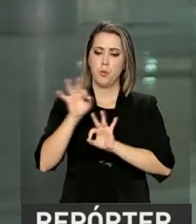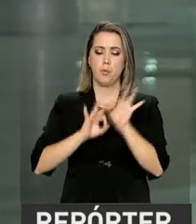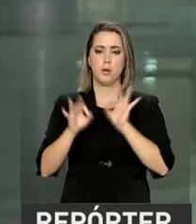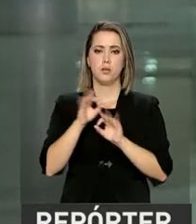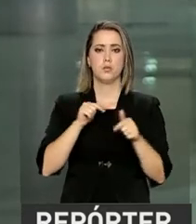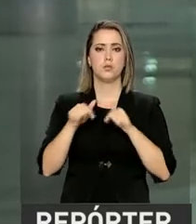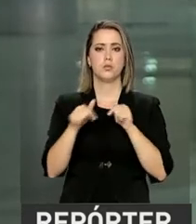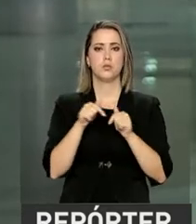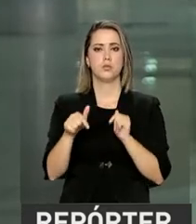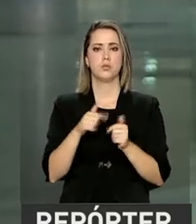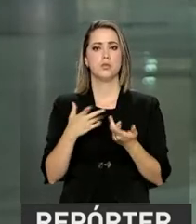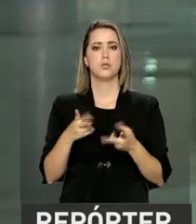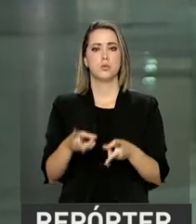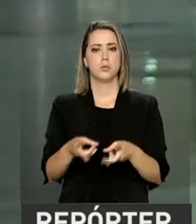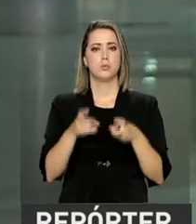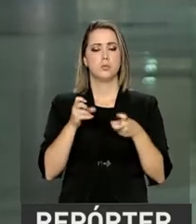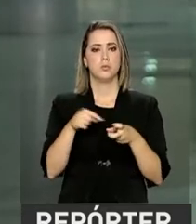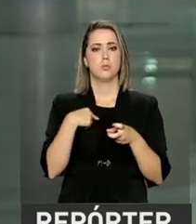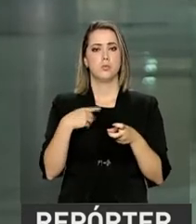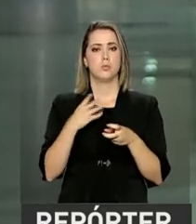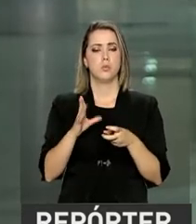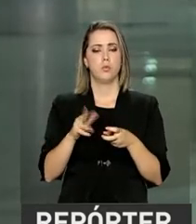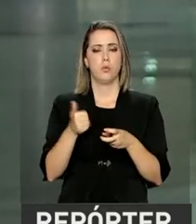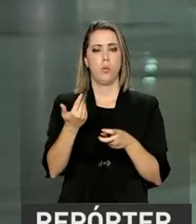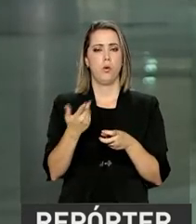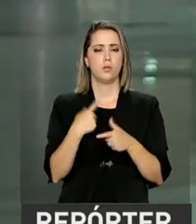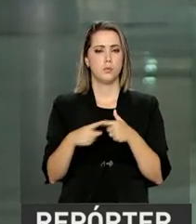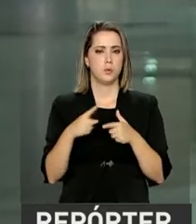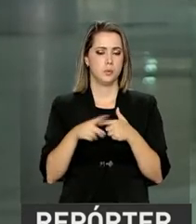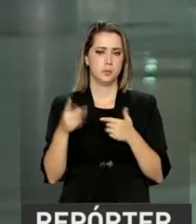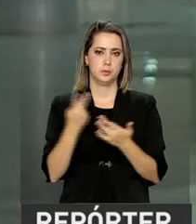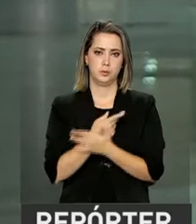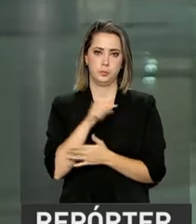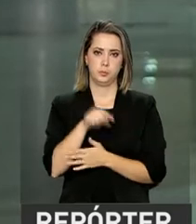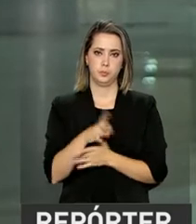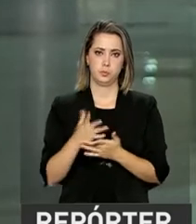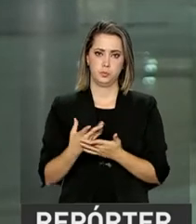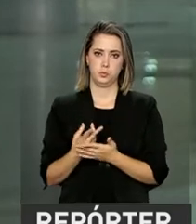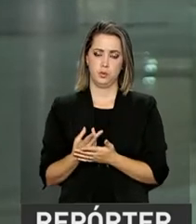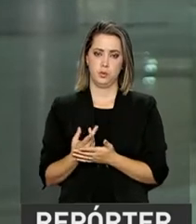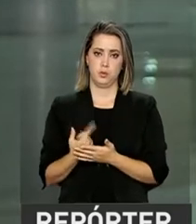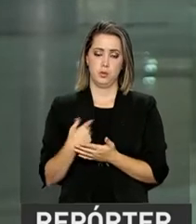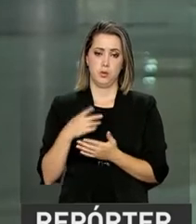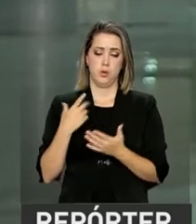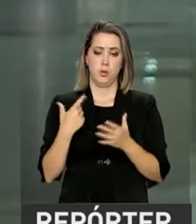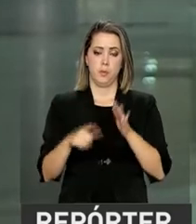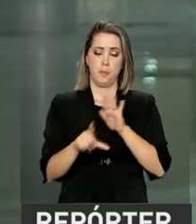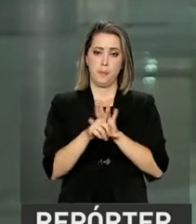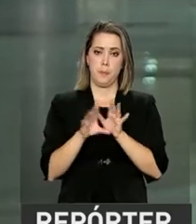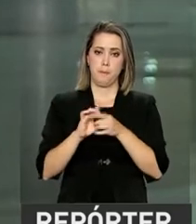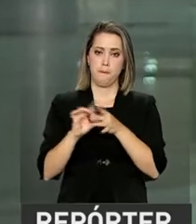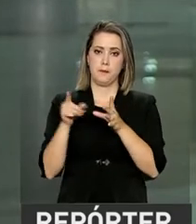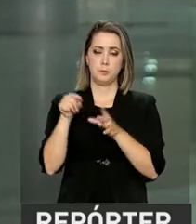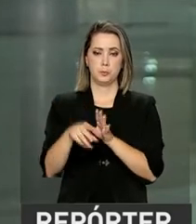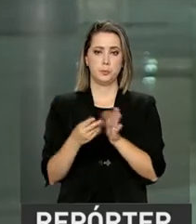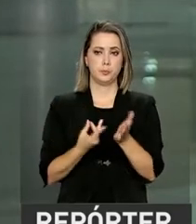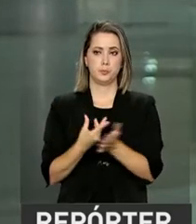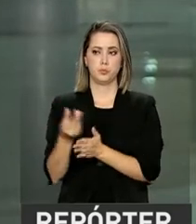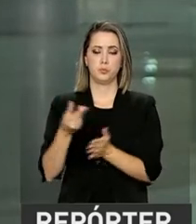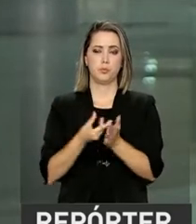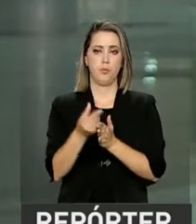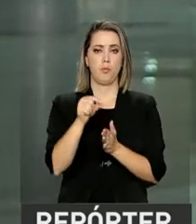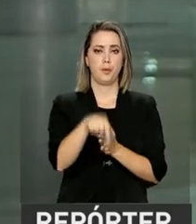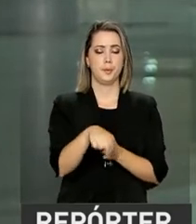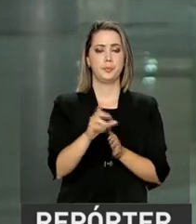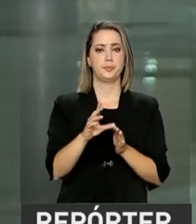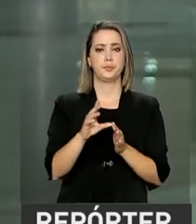de trabalho com um diagnóstico dos danos. A portaria que libera, que autoriza o repasse desses recursos a essas duas